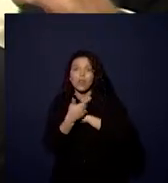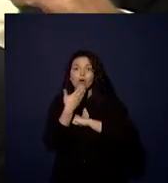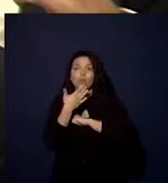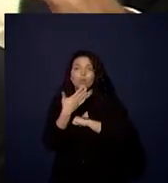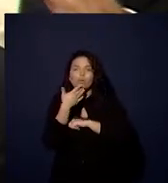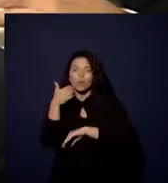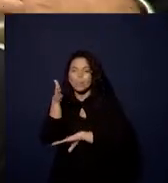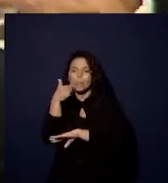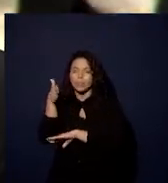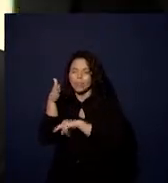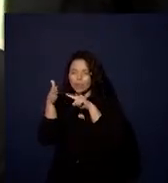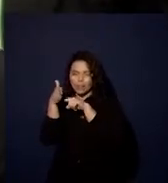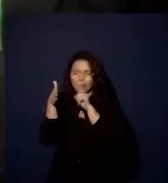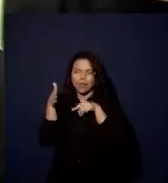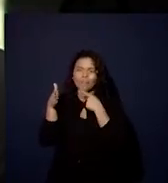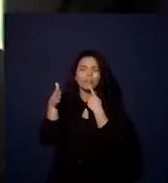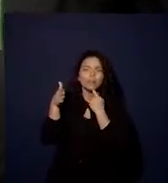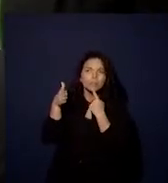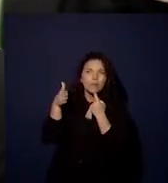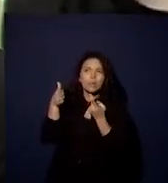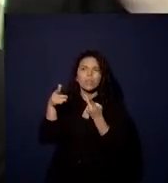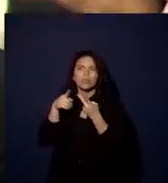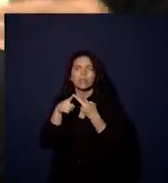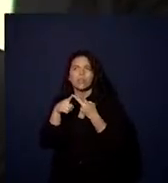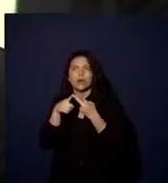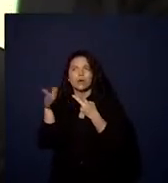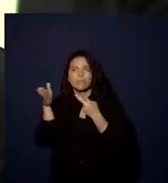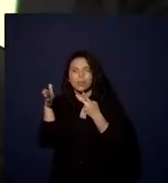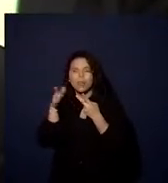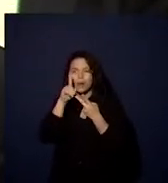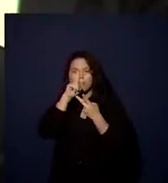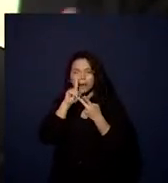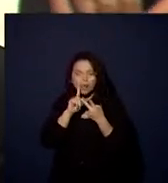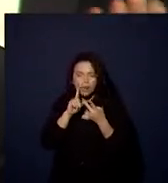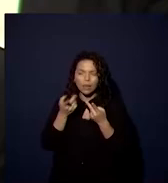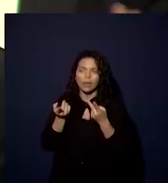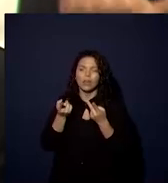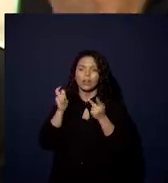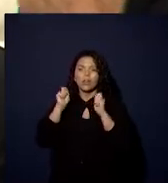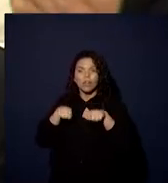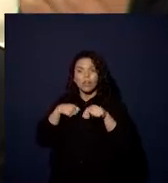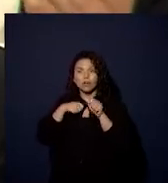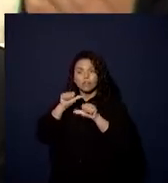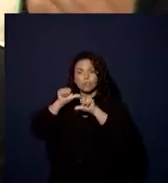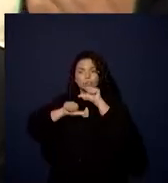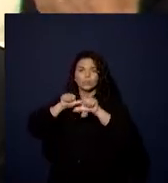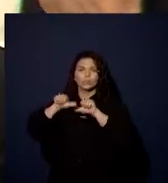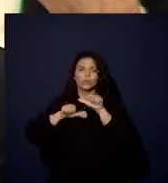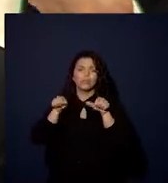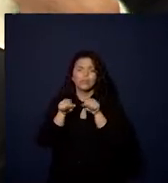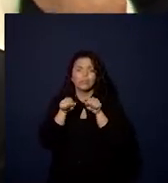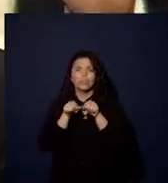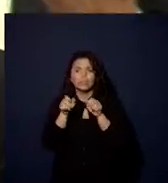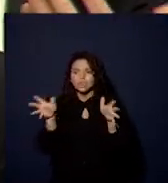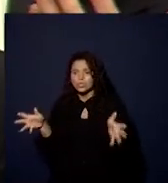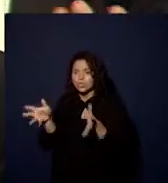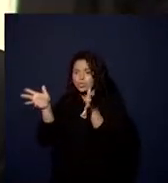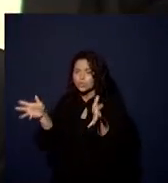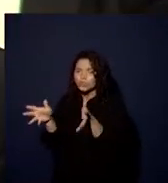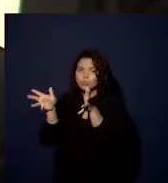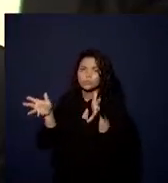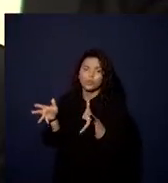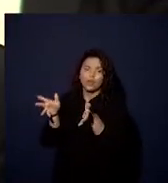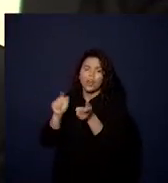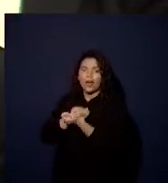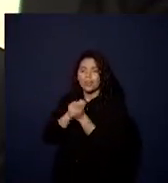a crise hidrológica que tinha bandeira vermelha a bandeira amarela a gente podia constituir agora Talvez um estímulo para